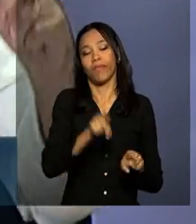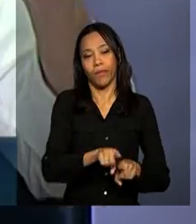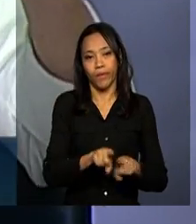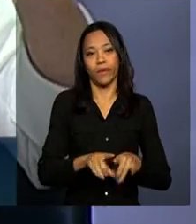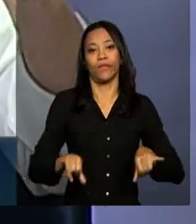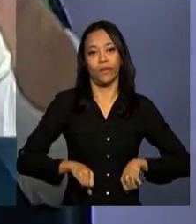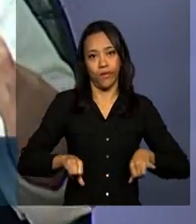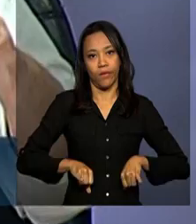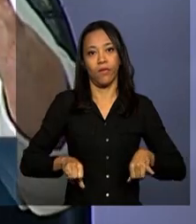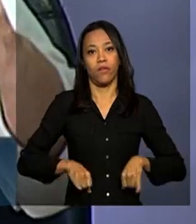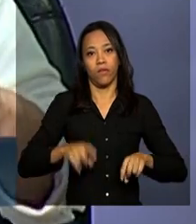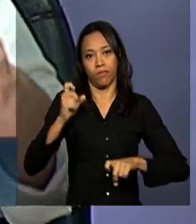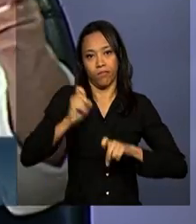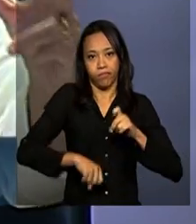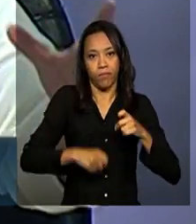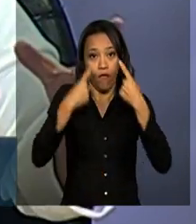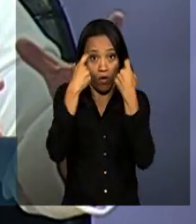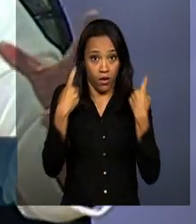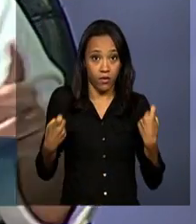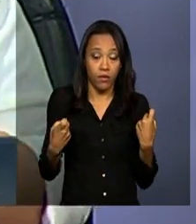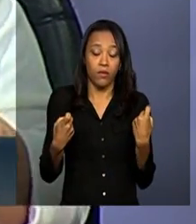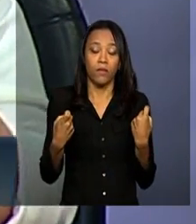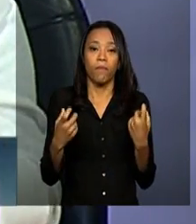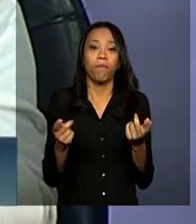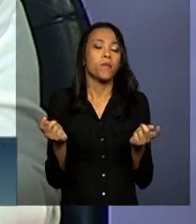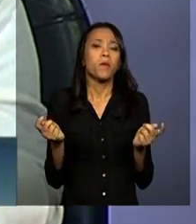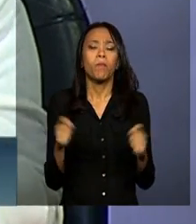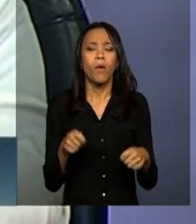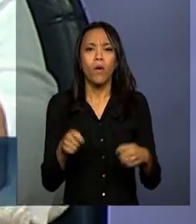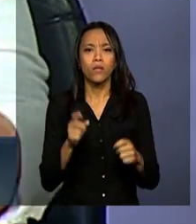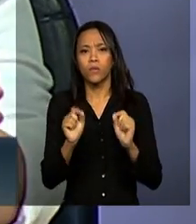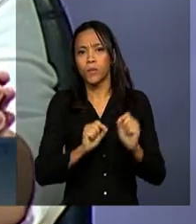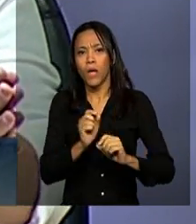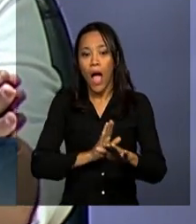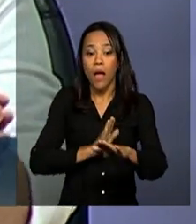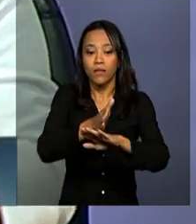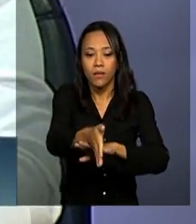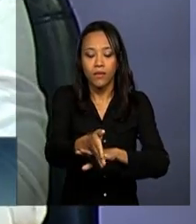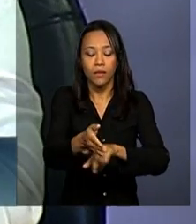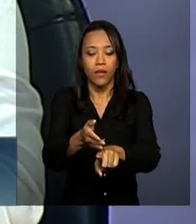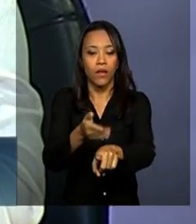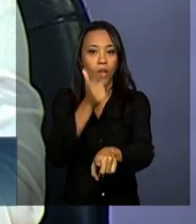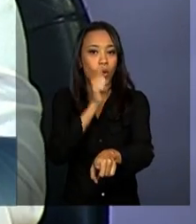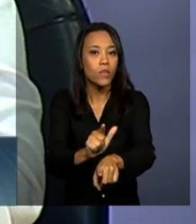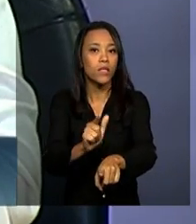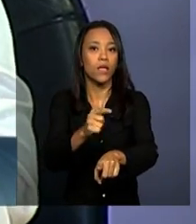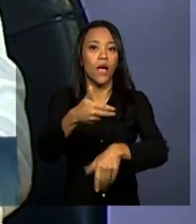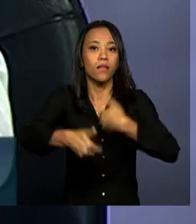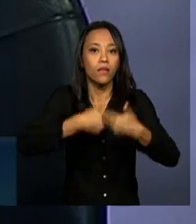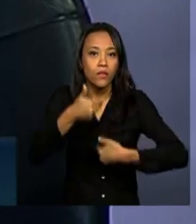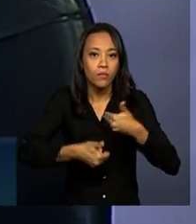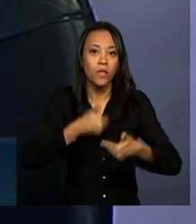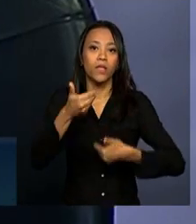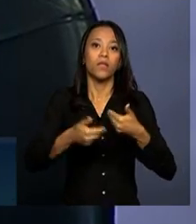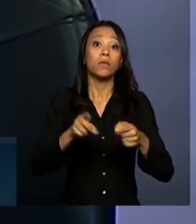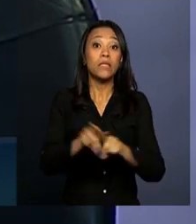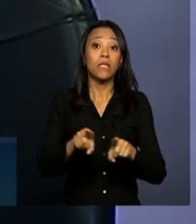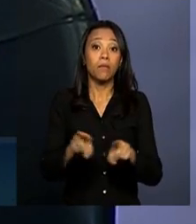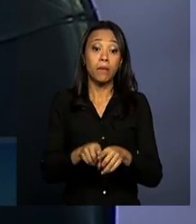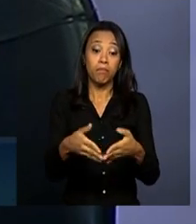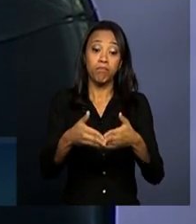né? Que possam acessar para poder ter o atendimento e o registro, caso